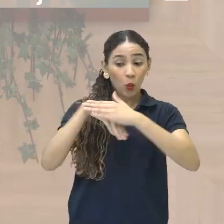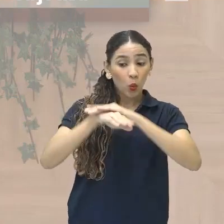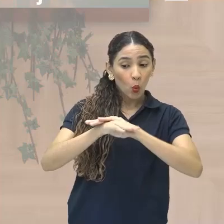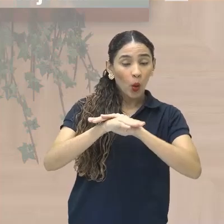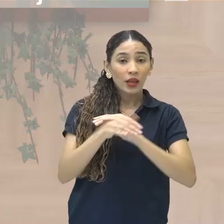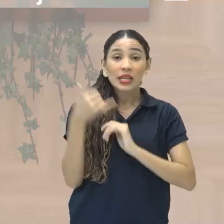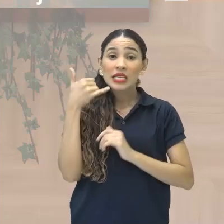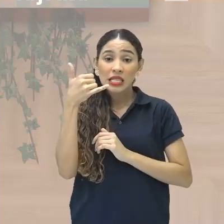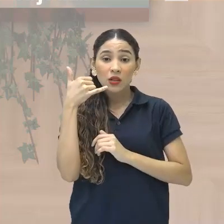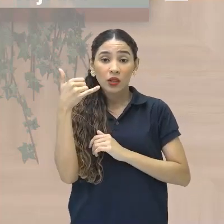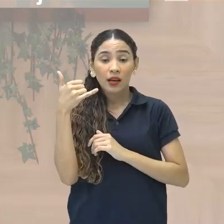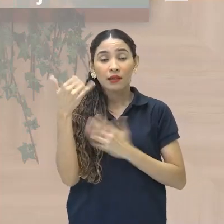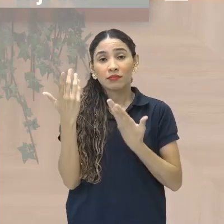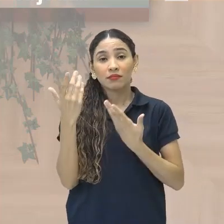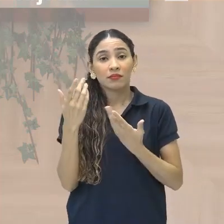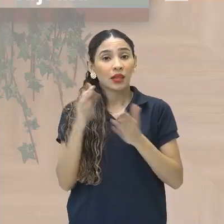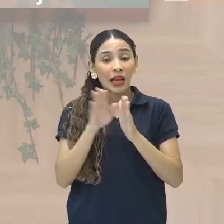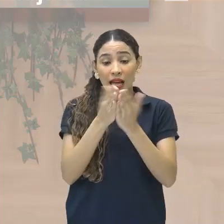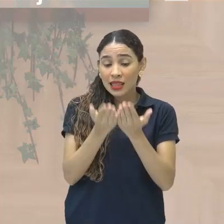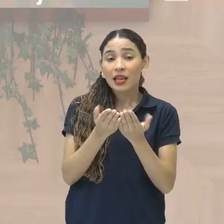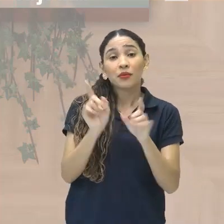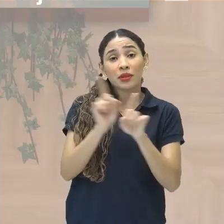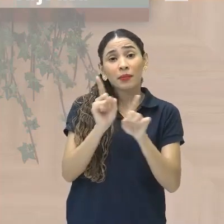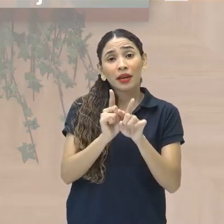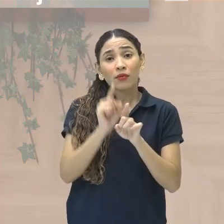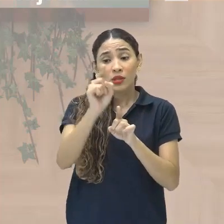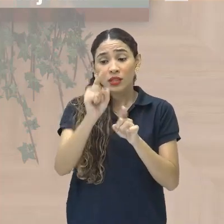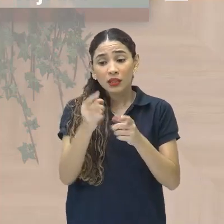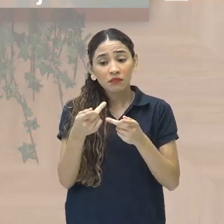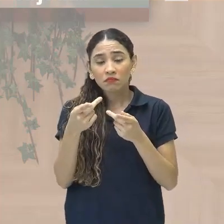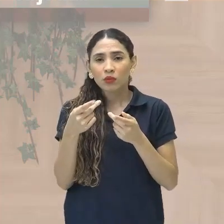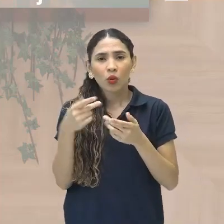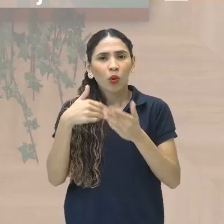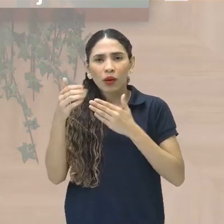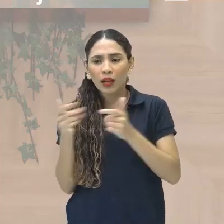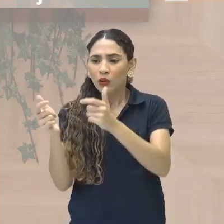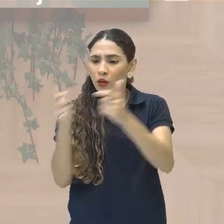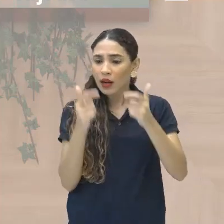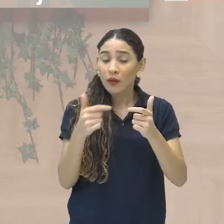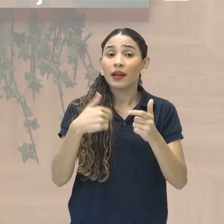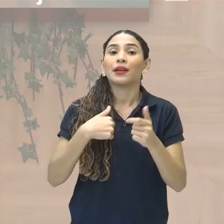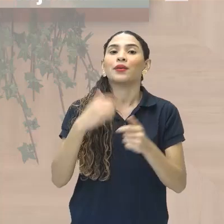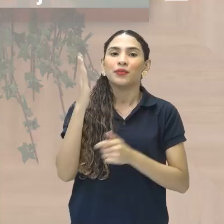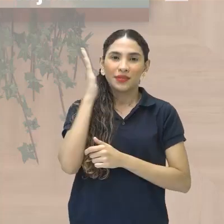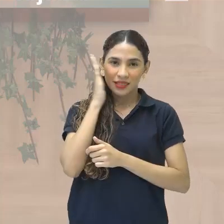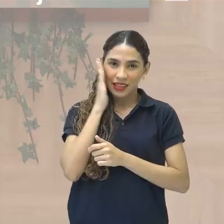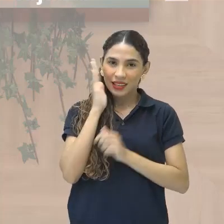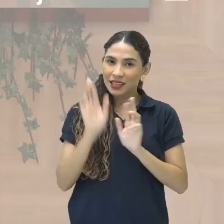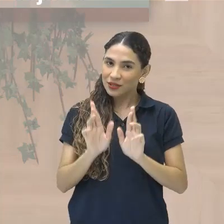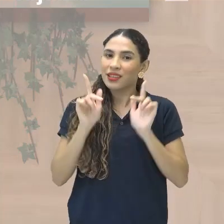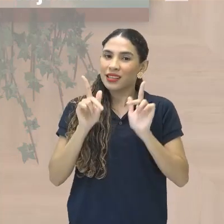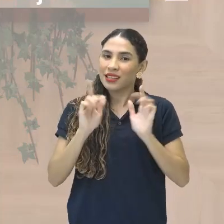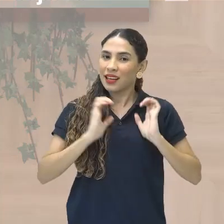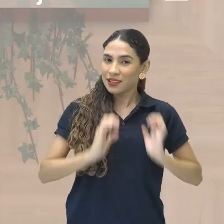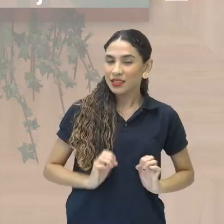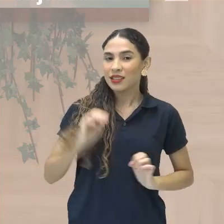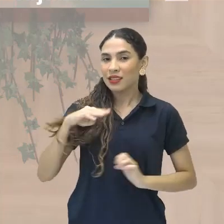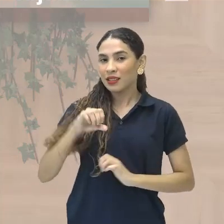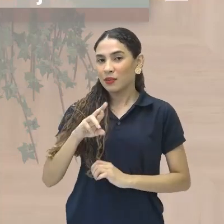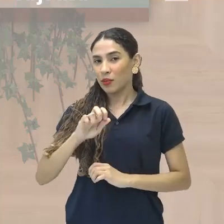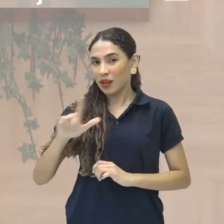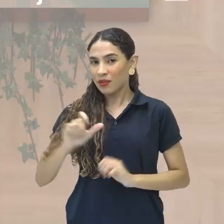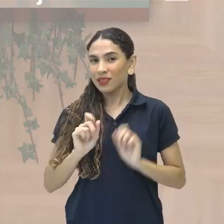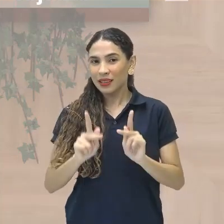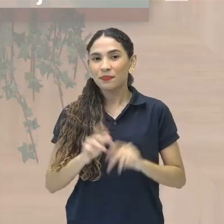no celular alguma coisa no caderno, porque aonde vocês forem, vocês vão dizer, olha, eu sei qual é a diferença entre ética e